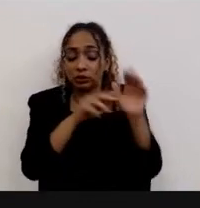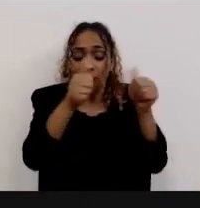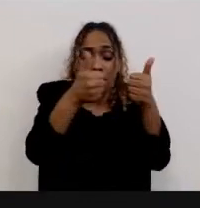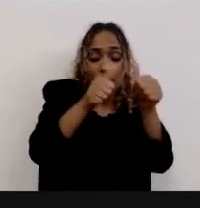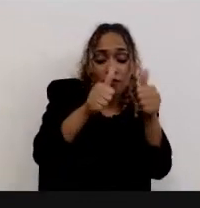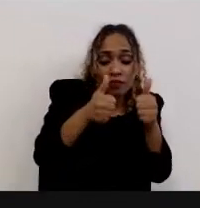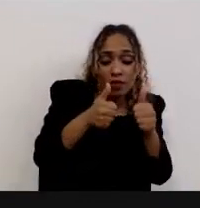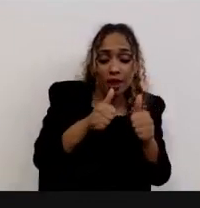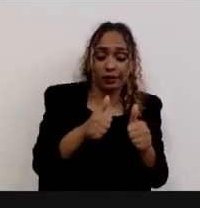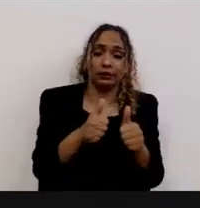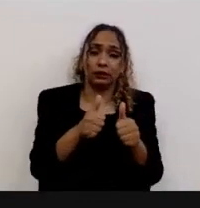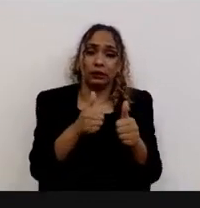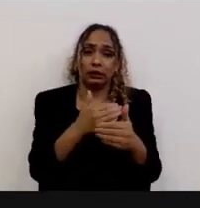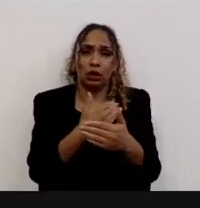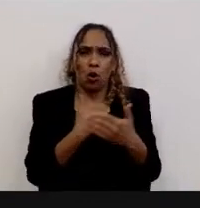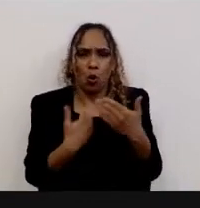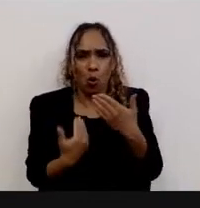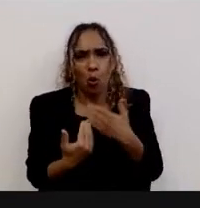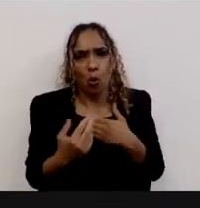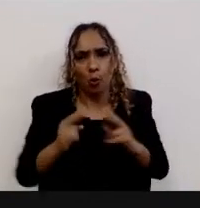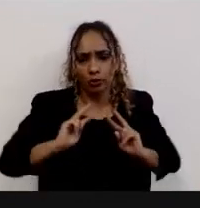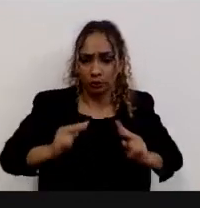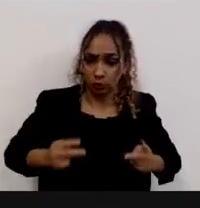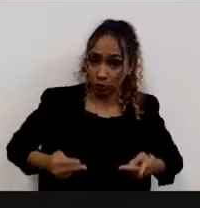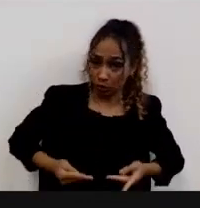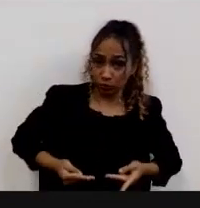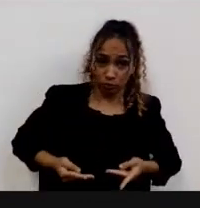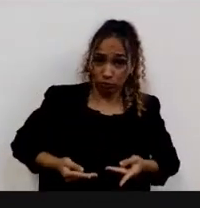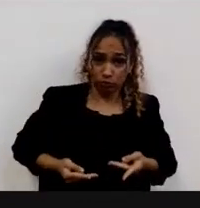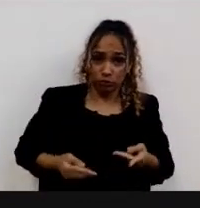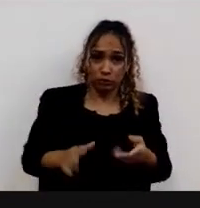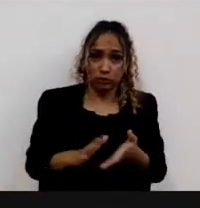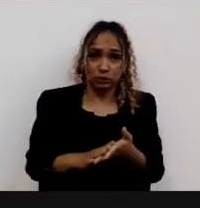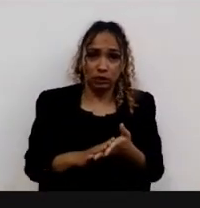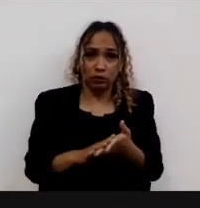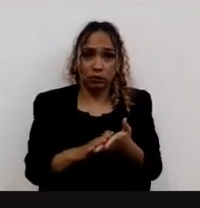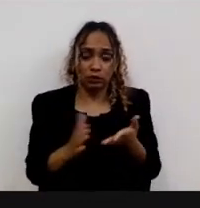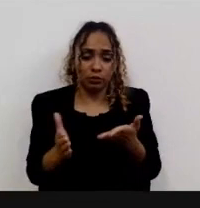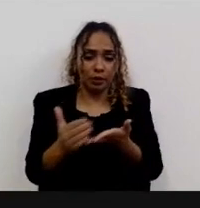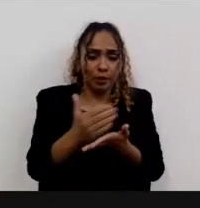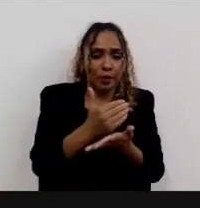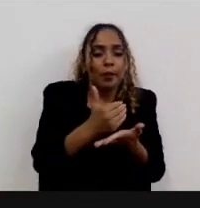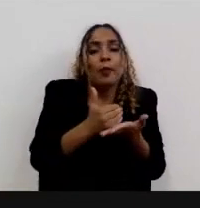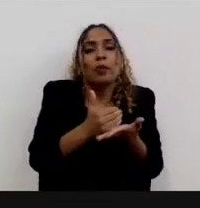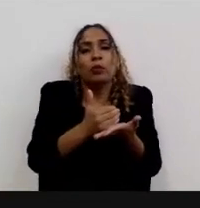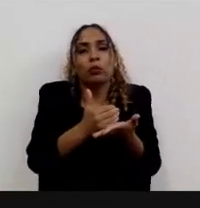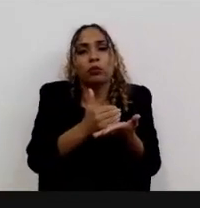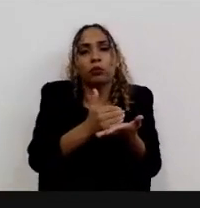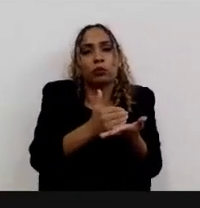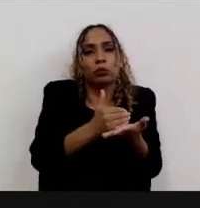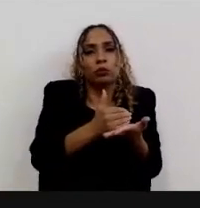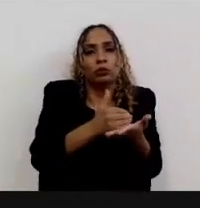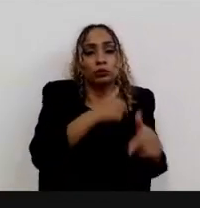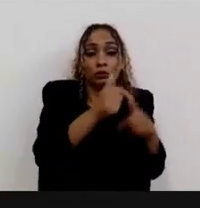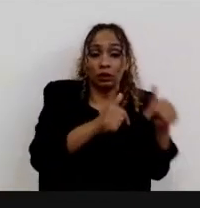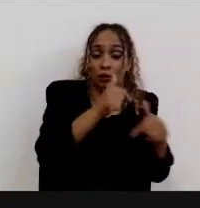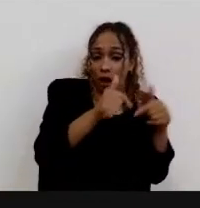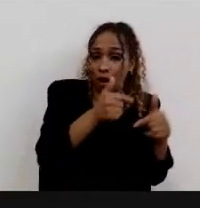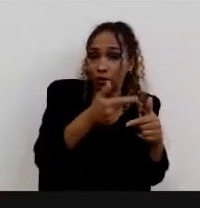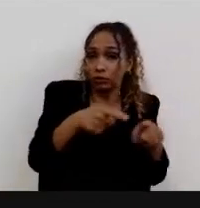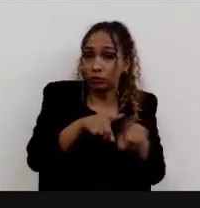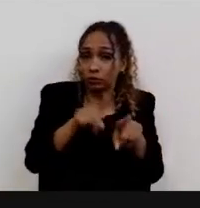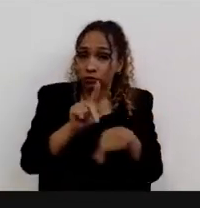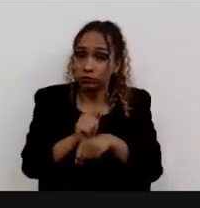humano nos níveis de grupo, individual, social, e que reúne campos de negócio e do